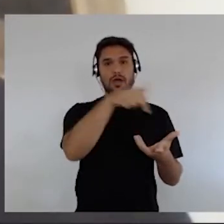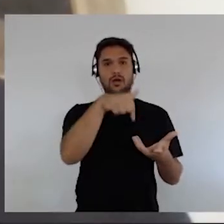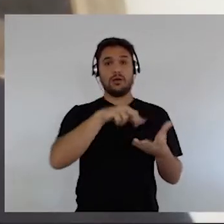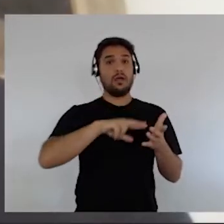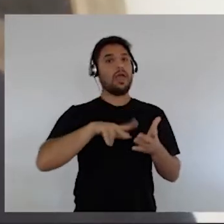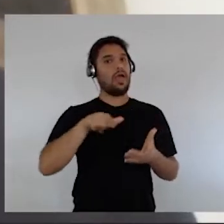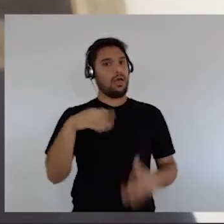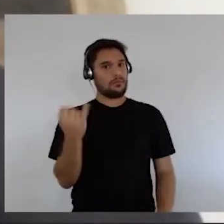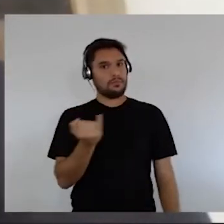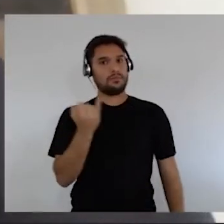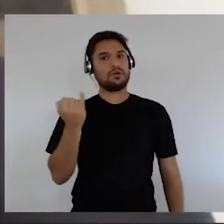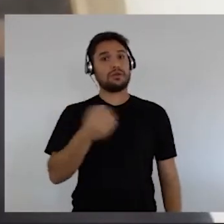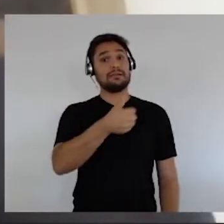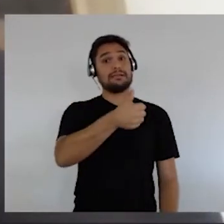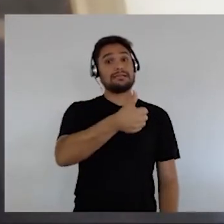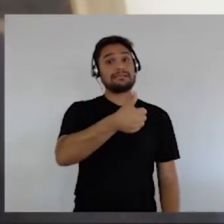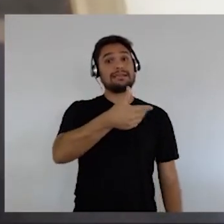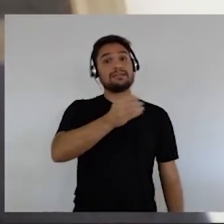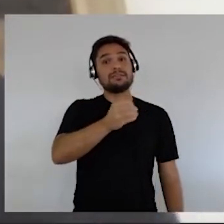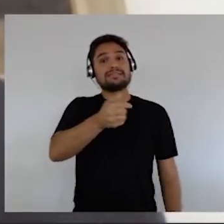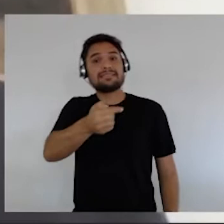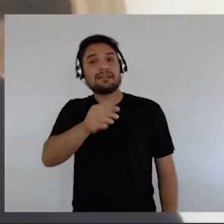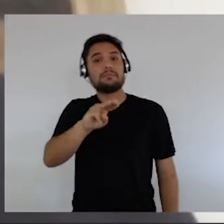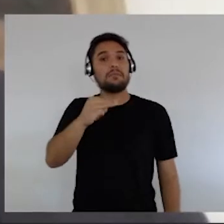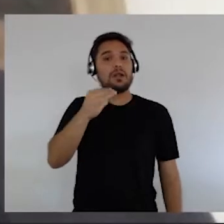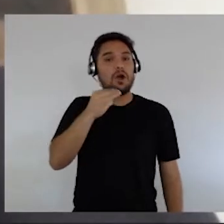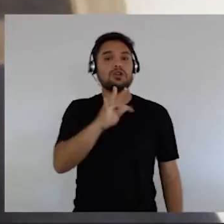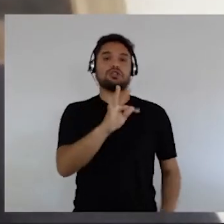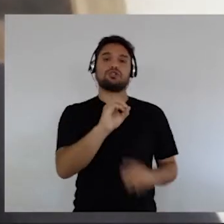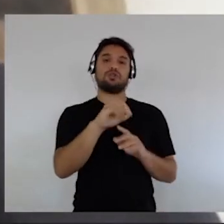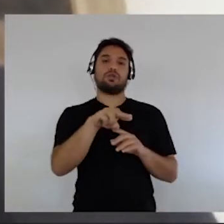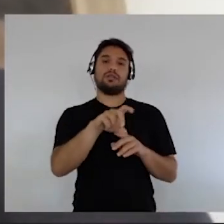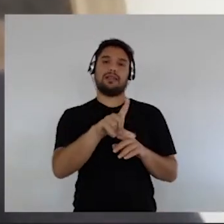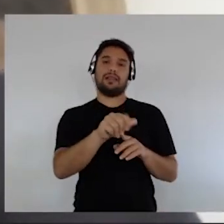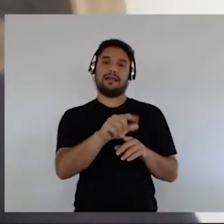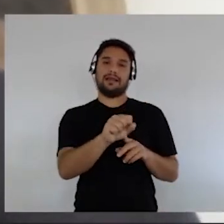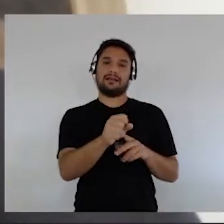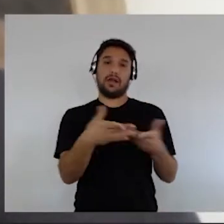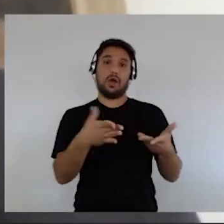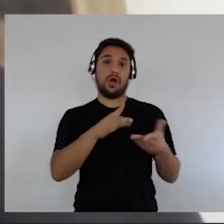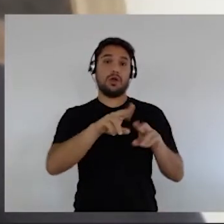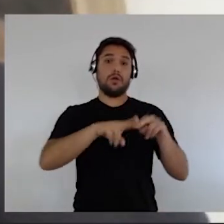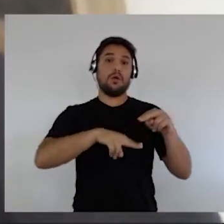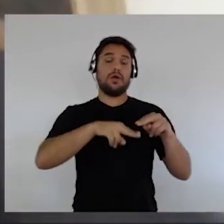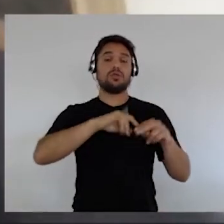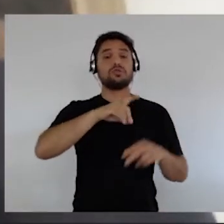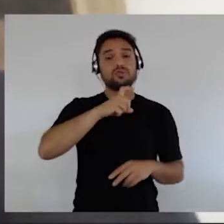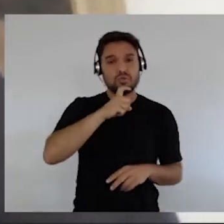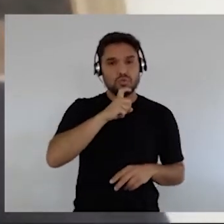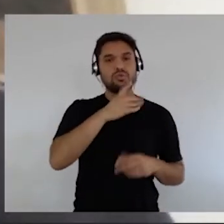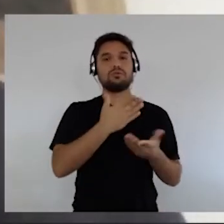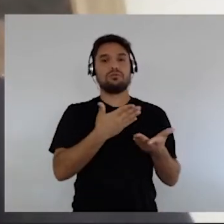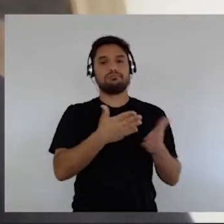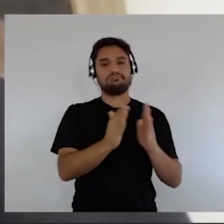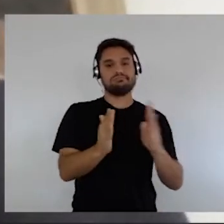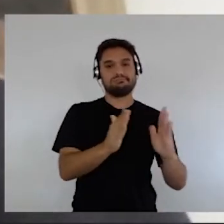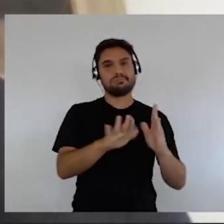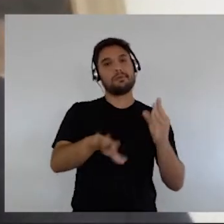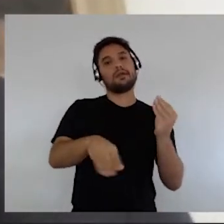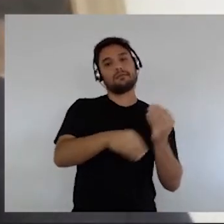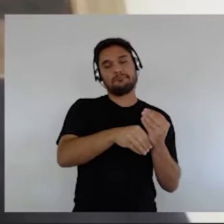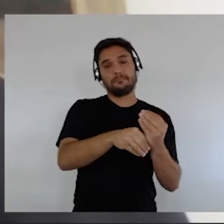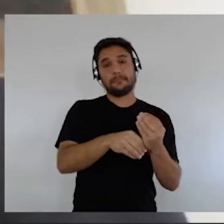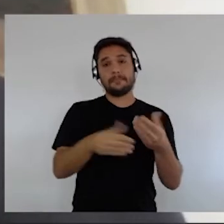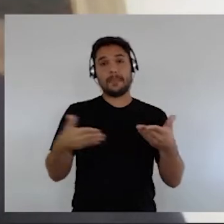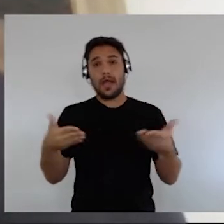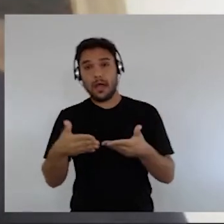que é representativa aí de 107 milhões de toneladas, dados agora de julho, também houve um grande incremento. E, neste